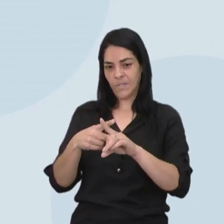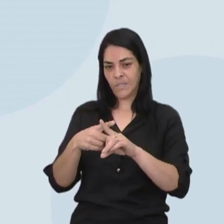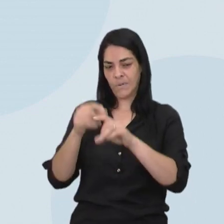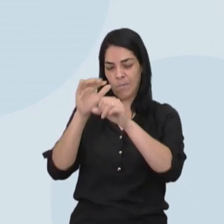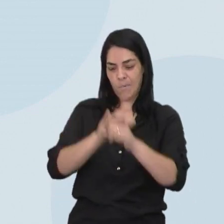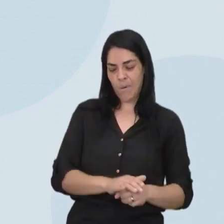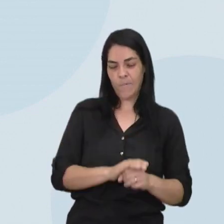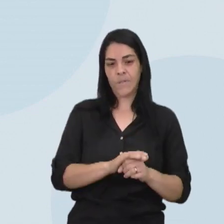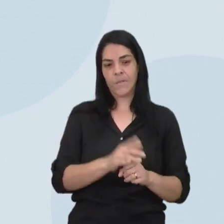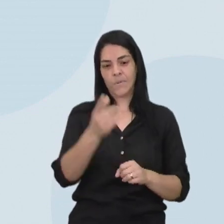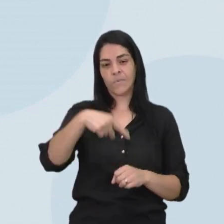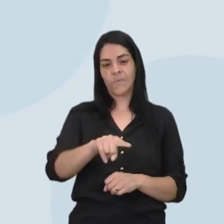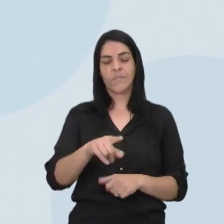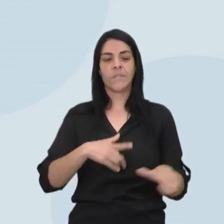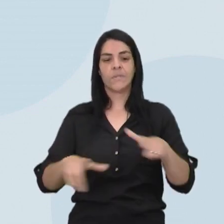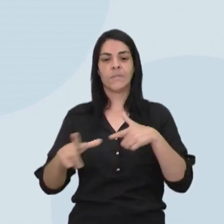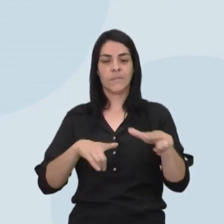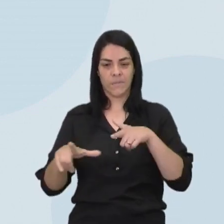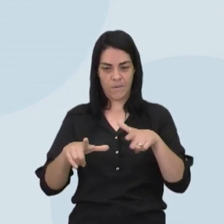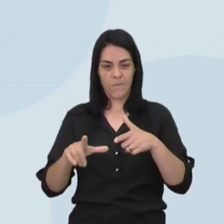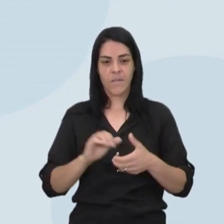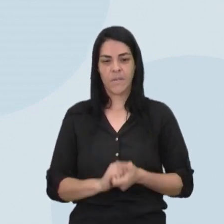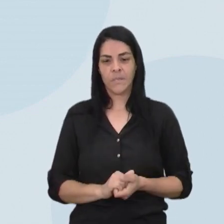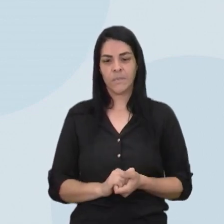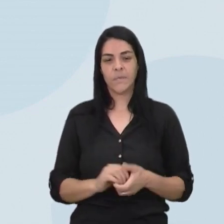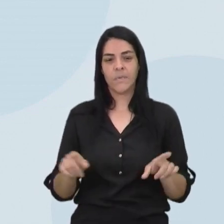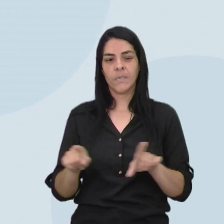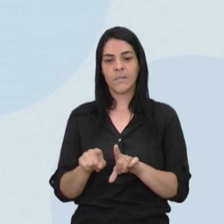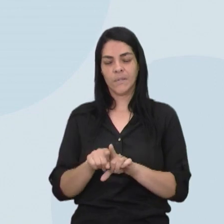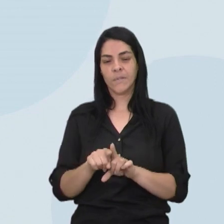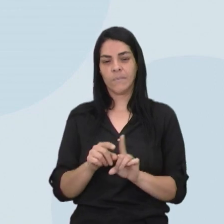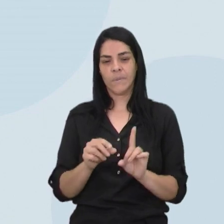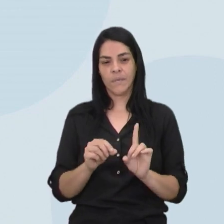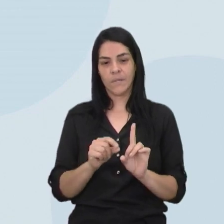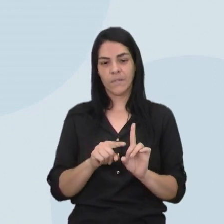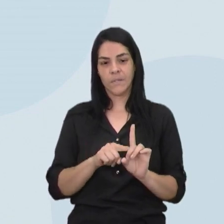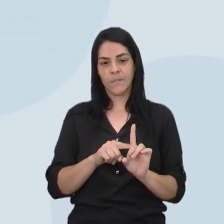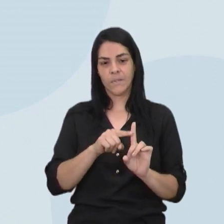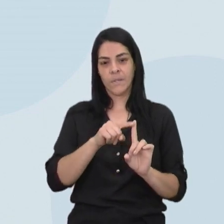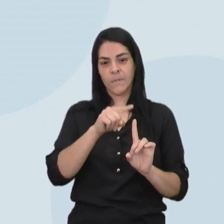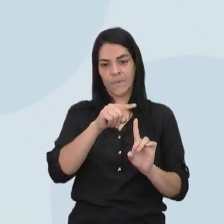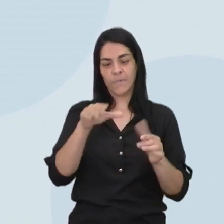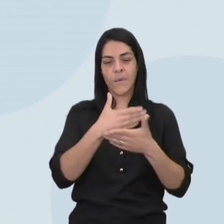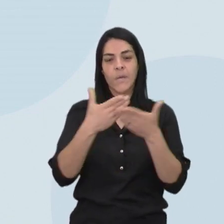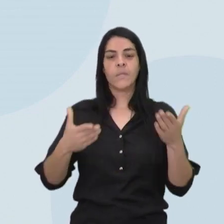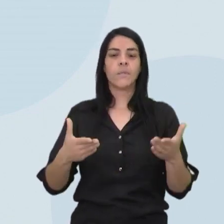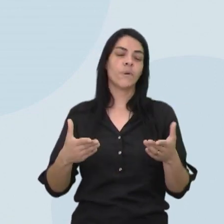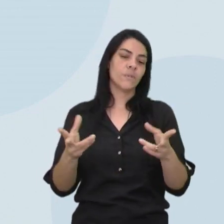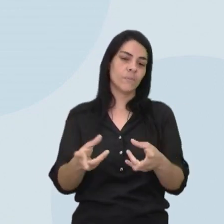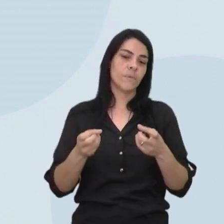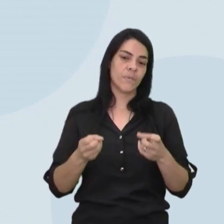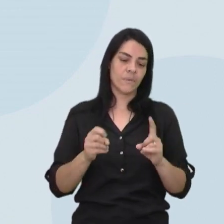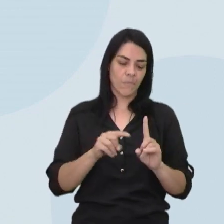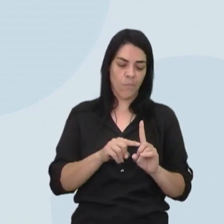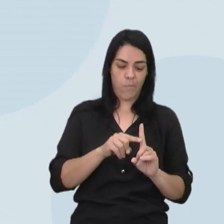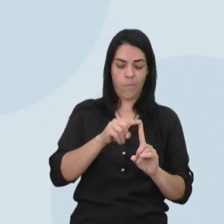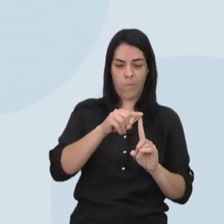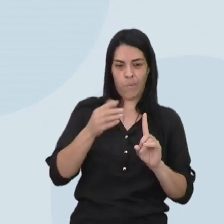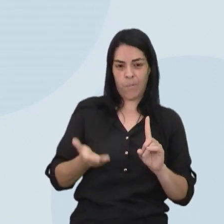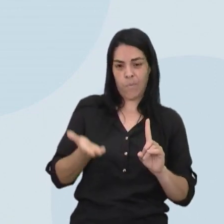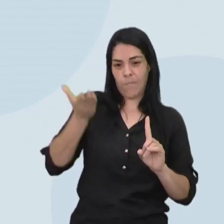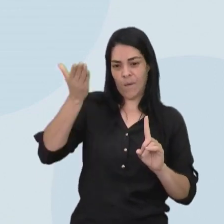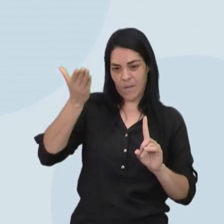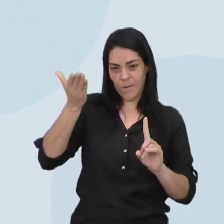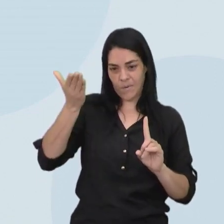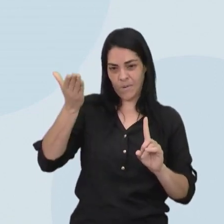para solubilizar aquele soluto e a temperatura. E aí a gente viu que quanto maior a temperatura,